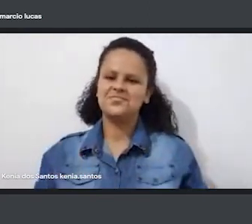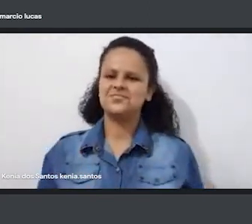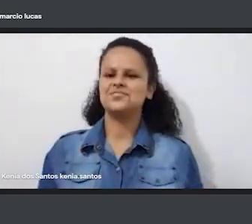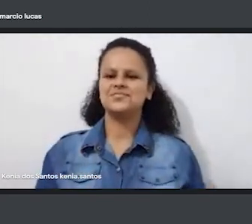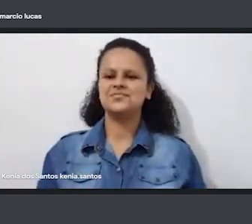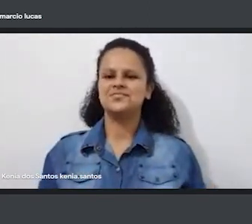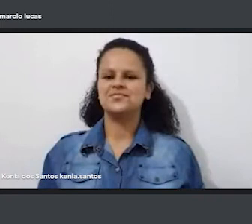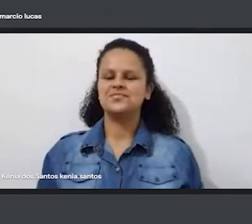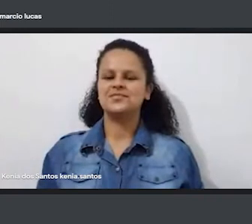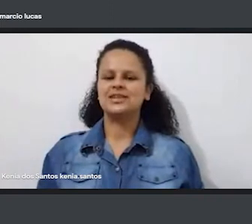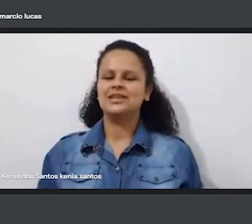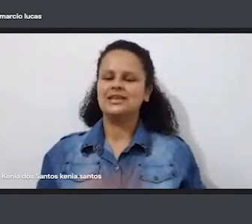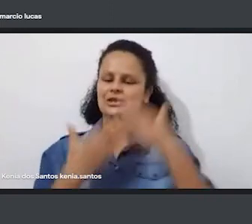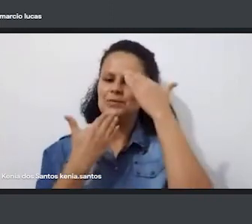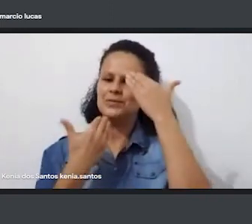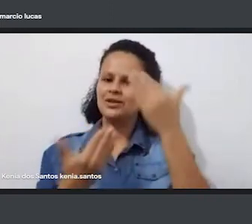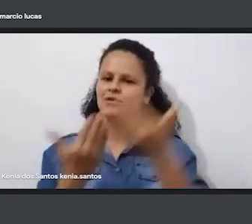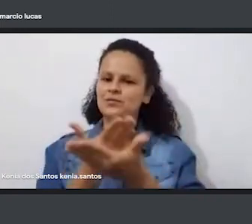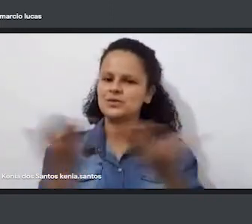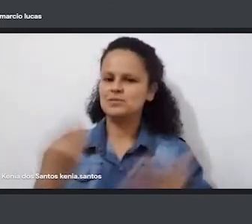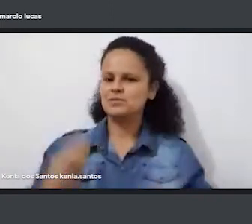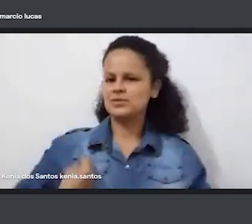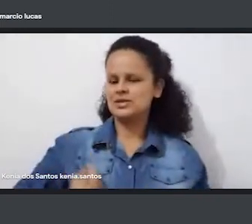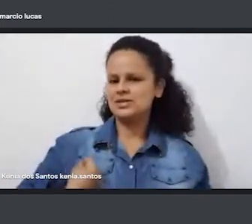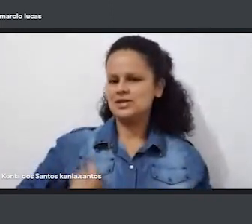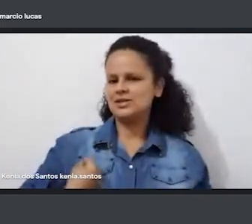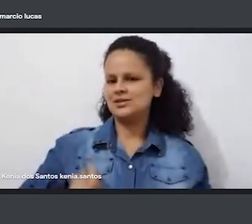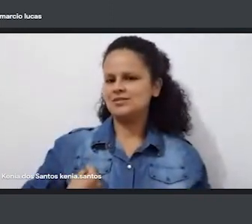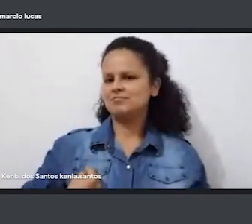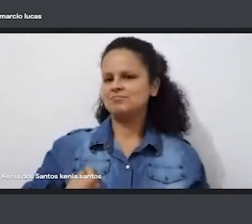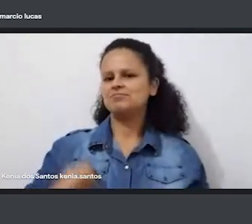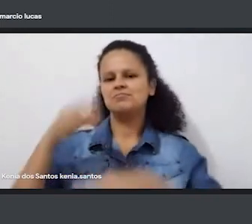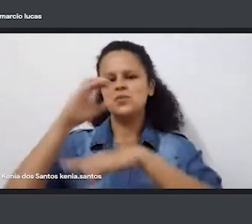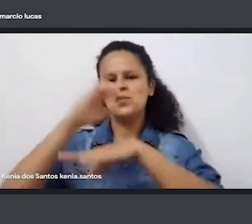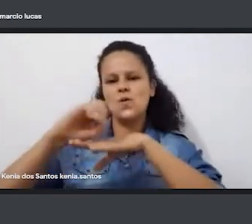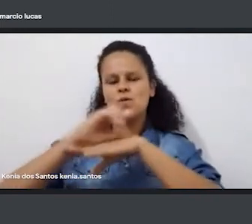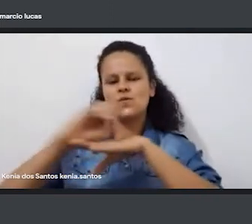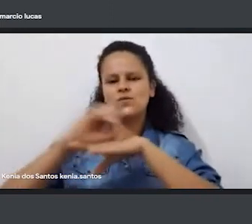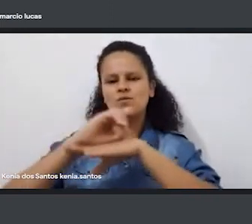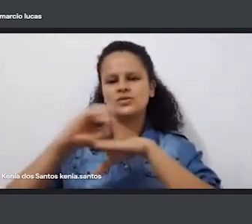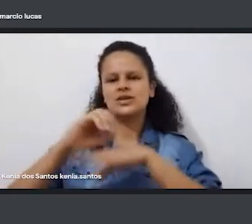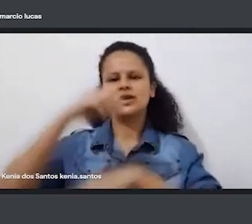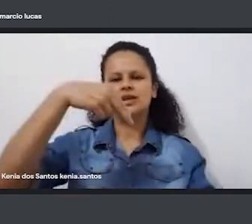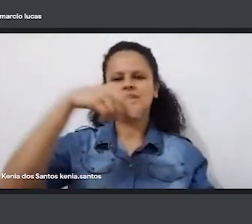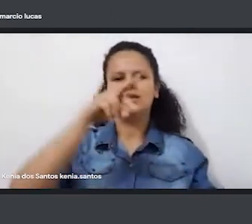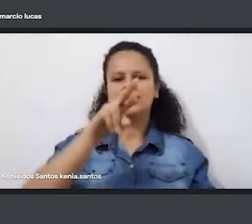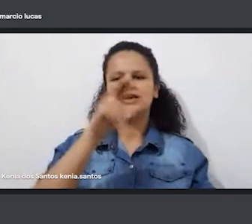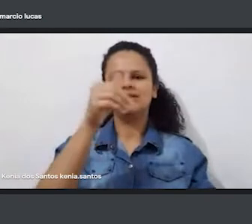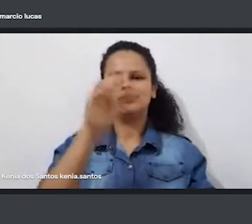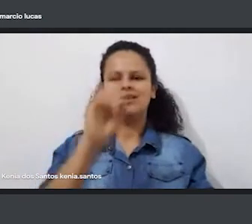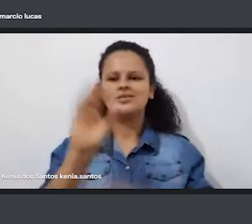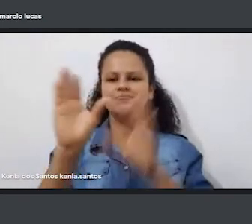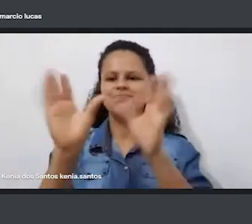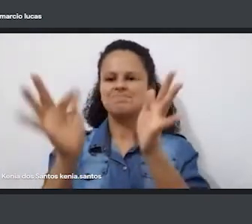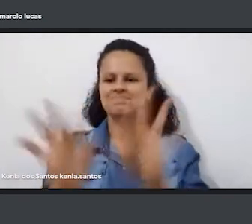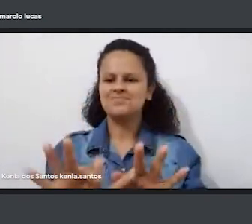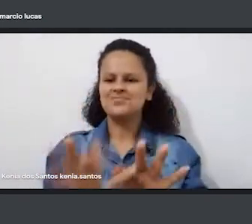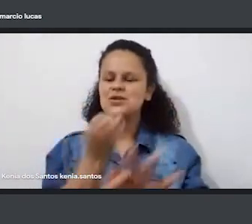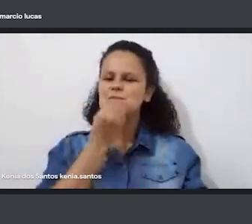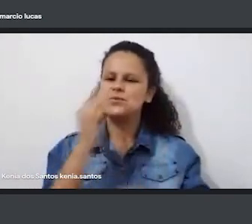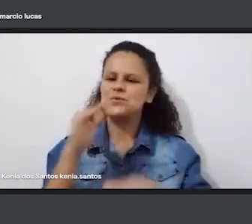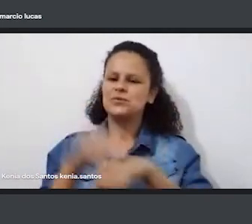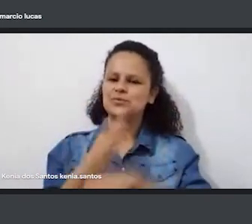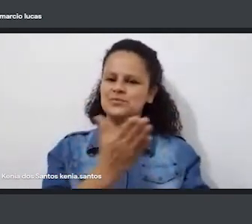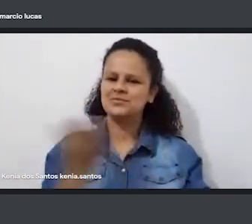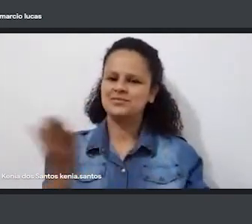Sim, sim. Muito obrigada a todos pela presença e eu dou encerrada a nossa oficina sobre NR10. Obrigada a todos. Tenham boa noite.